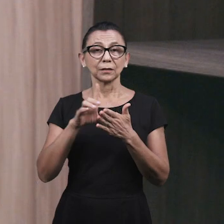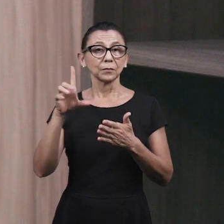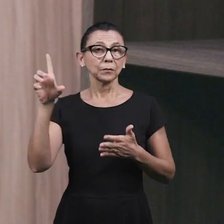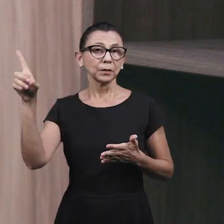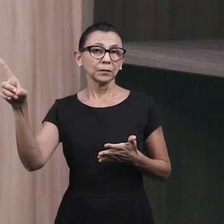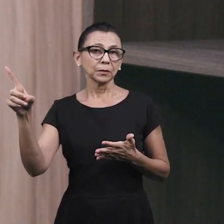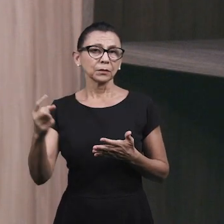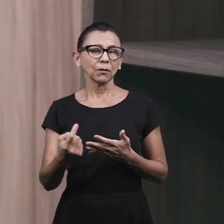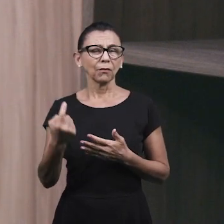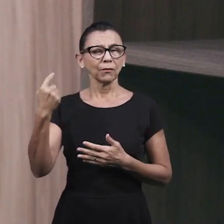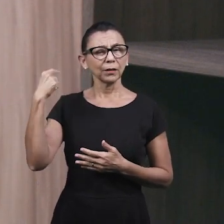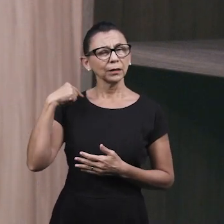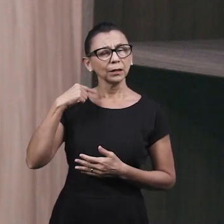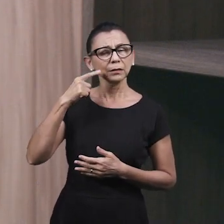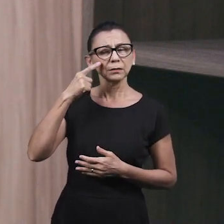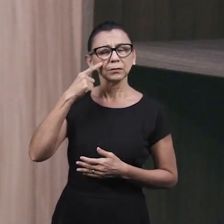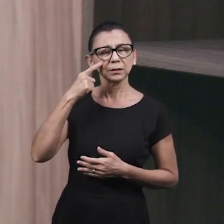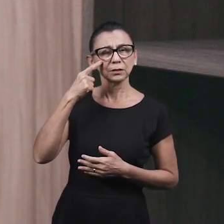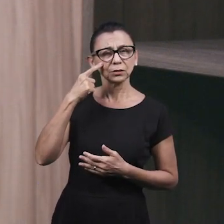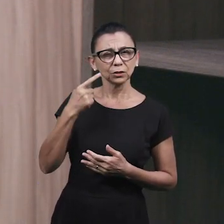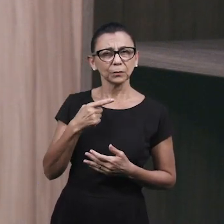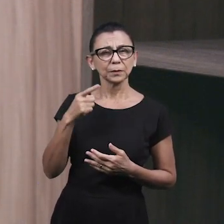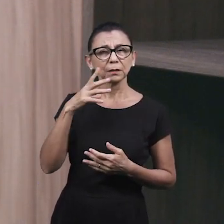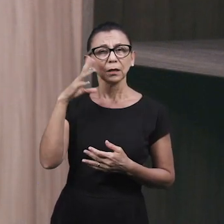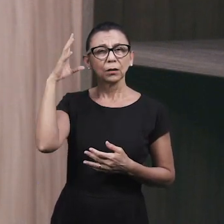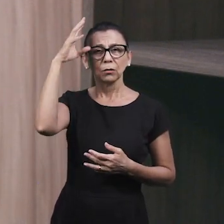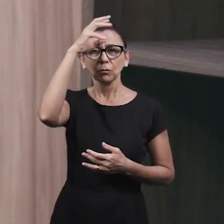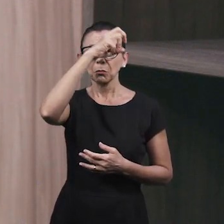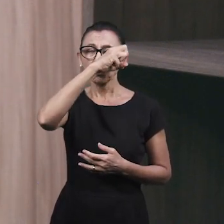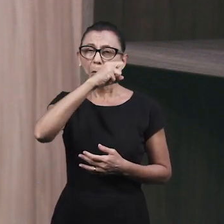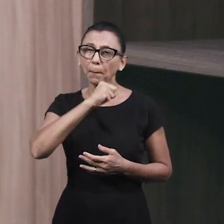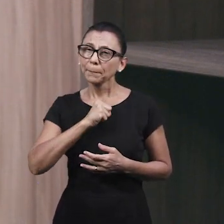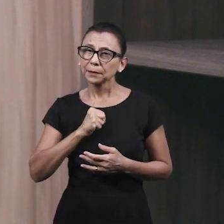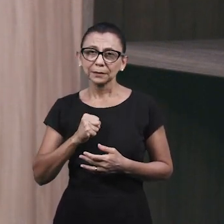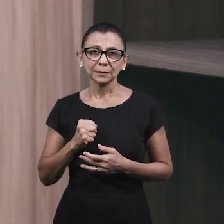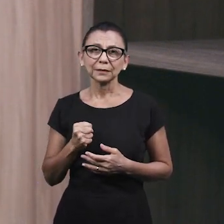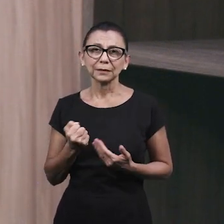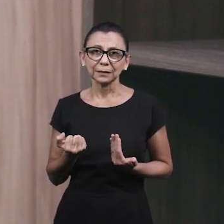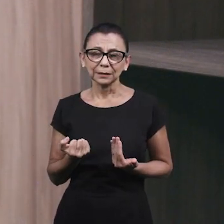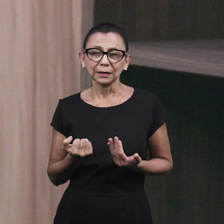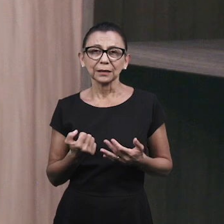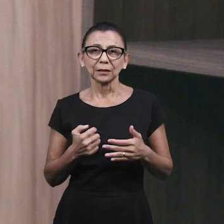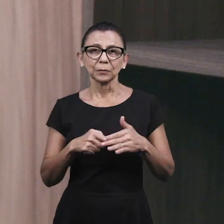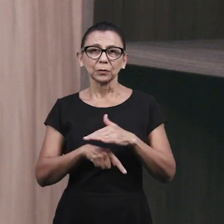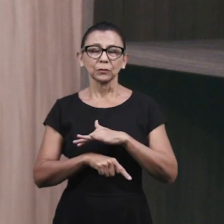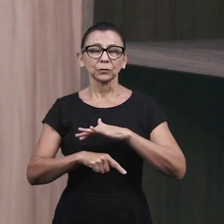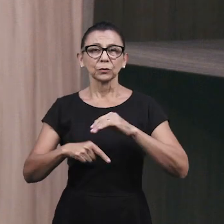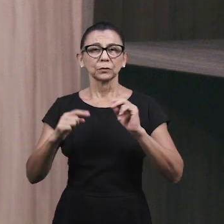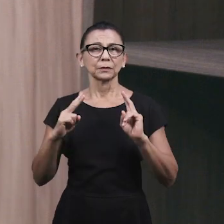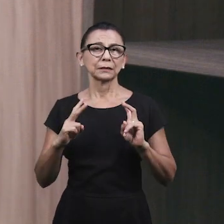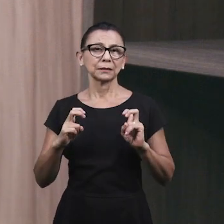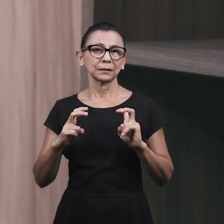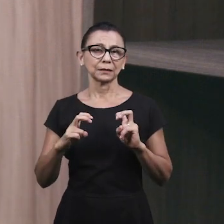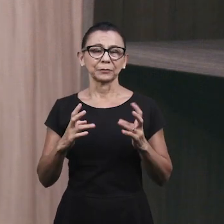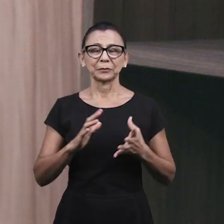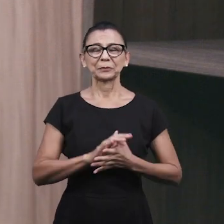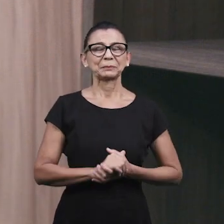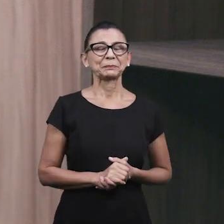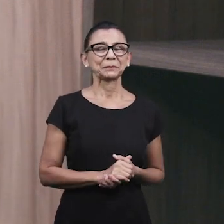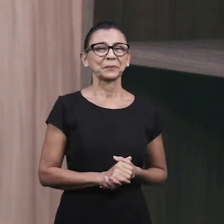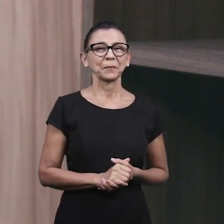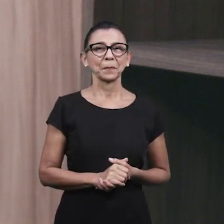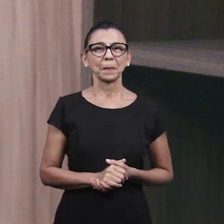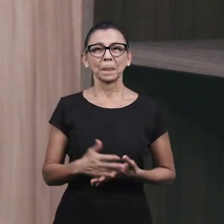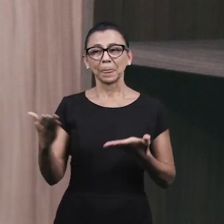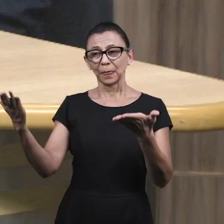tema idolatria, para que você tenha total compreensão daquilo que a palavra de Deus traz sobre esse tema. E para tratar desse assunto,